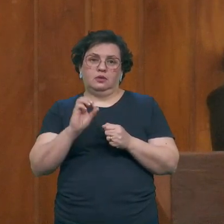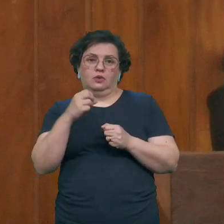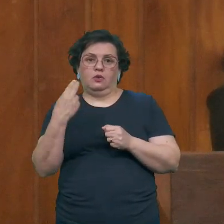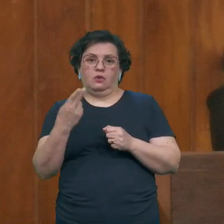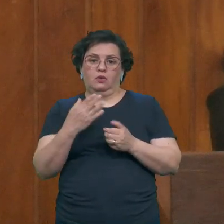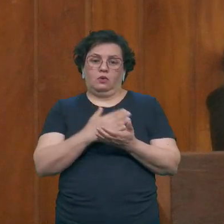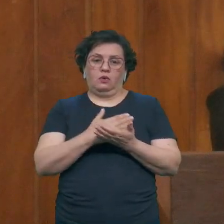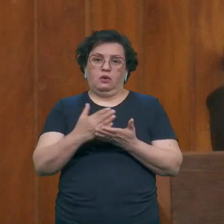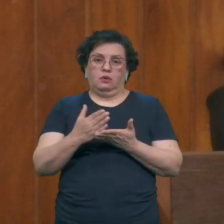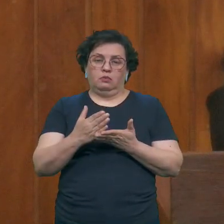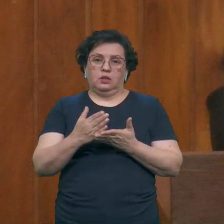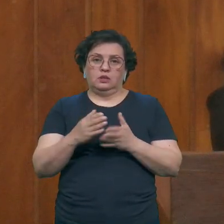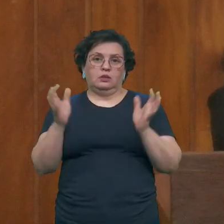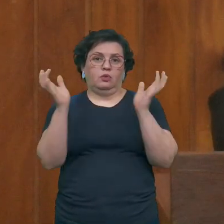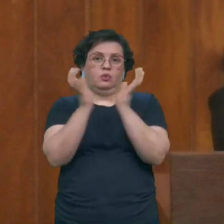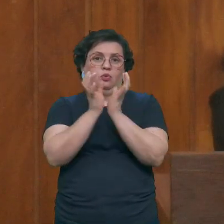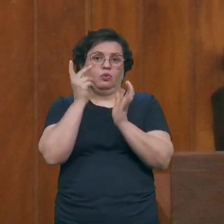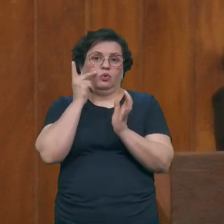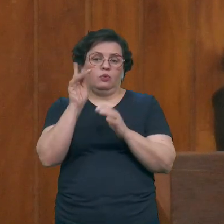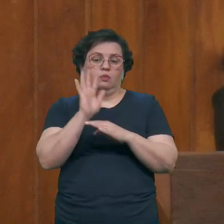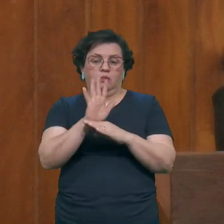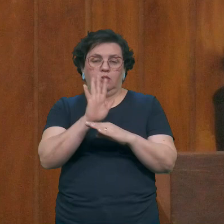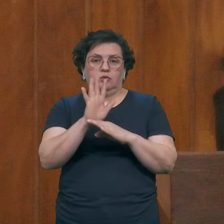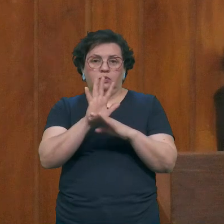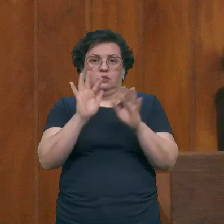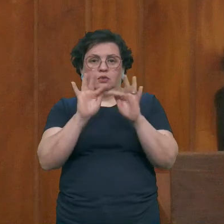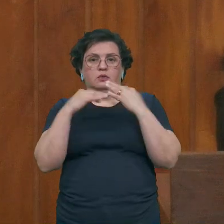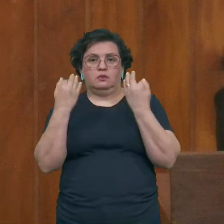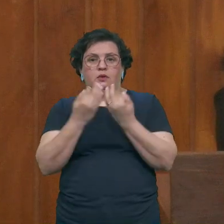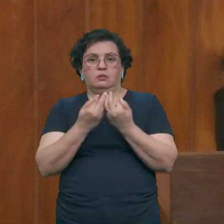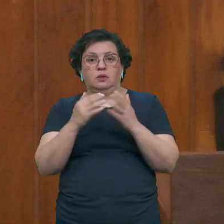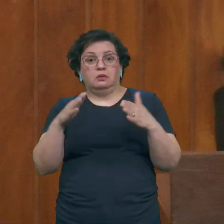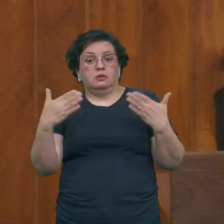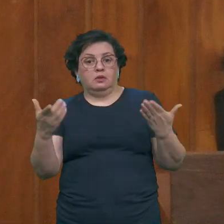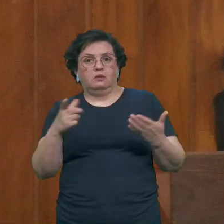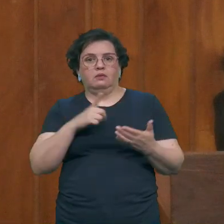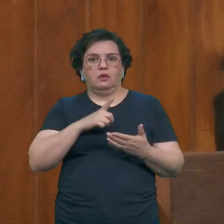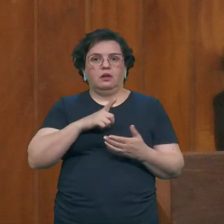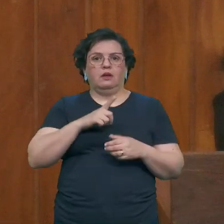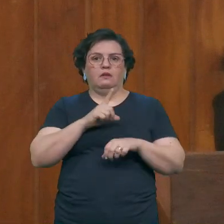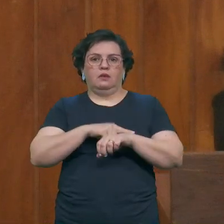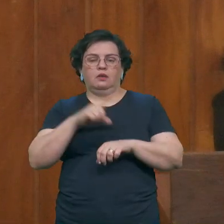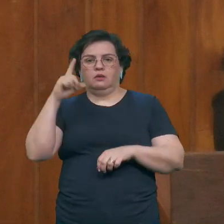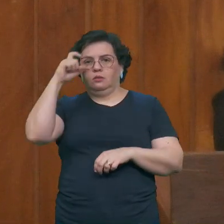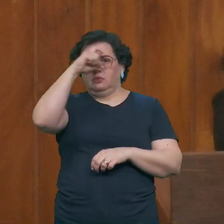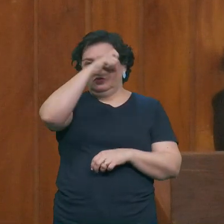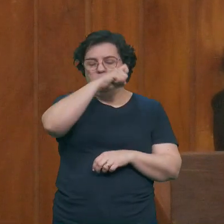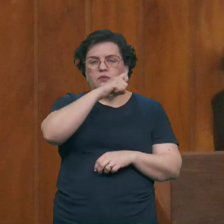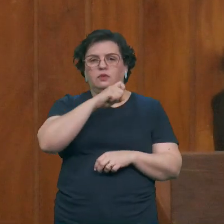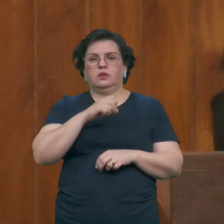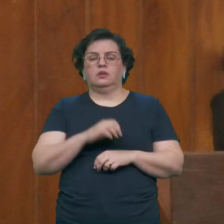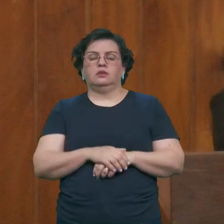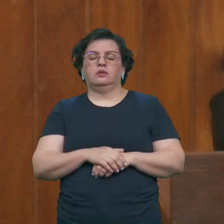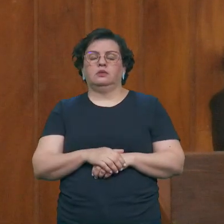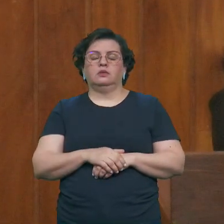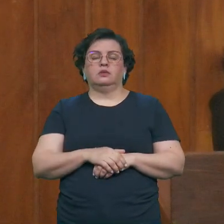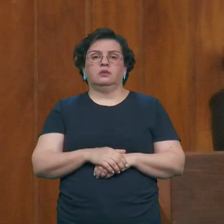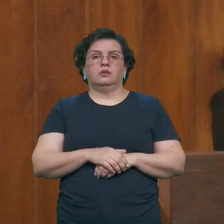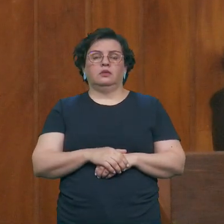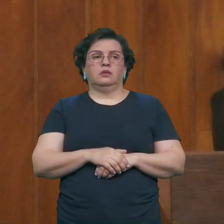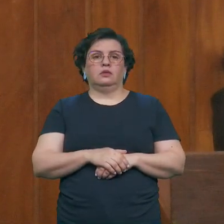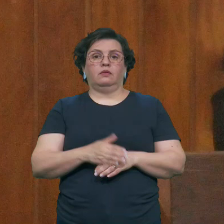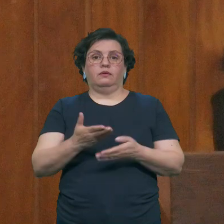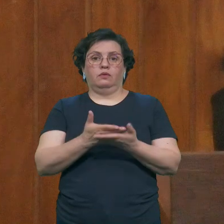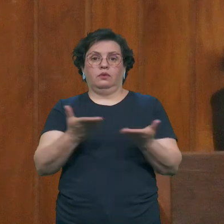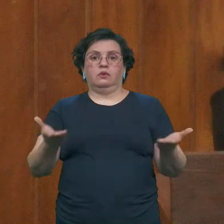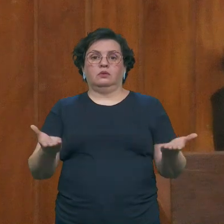alguma entidade voltada a isso, é sinal que ela passou por momentos difíceis também. E, então,